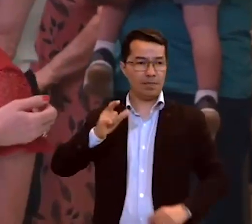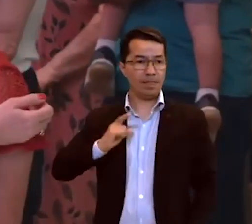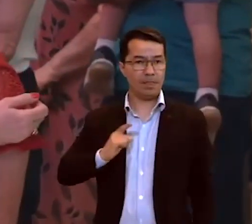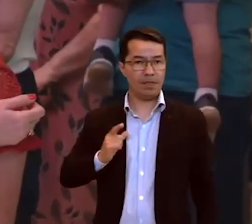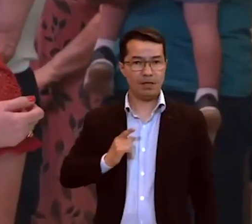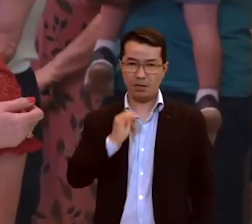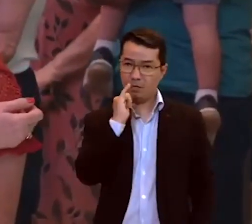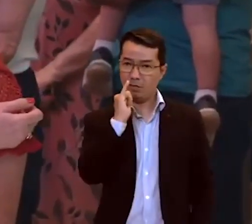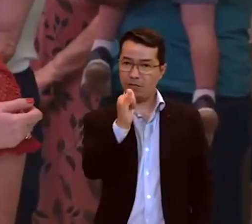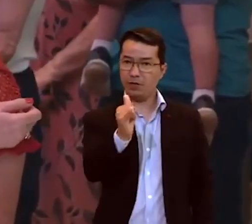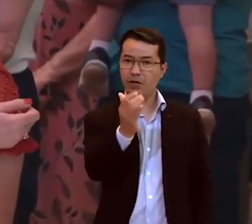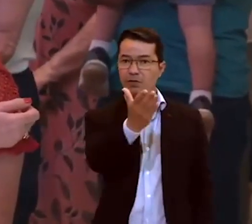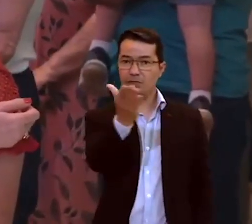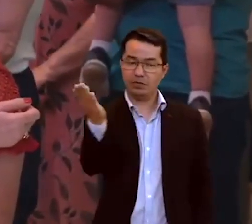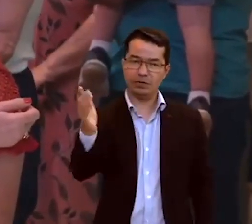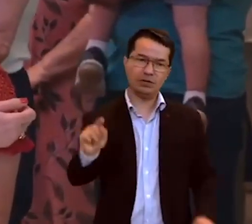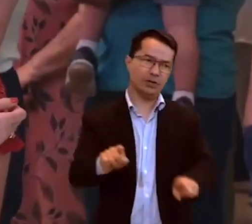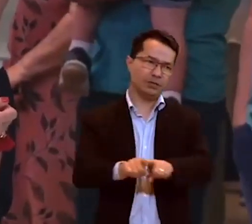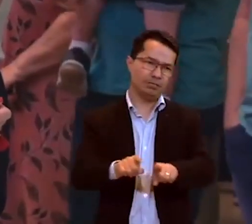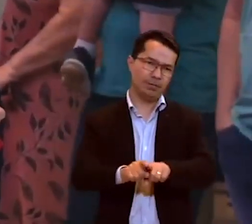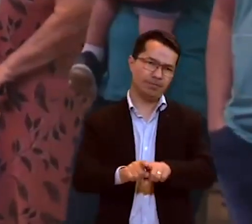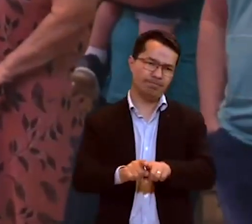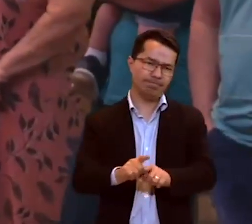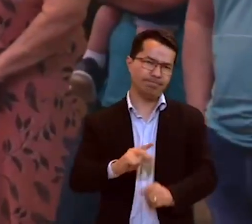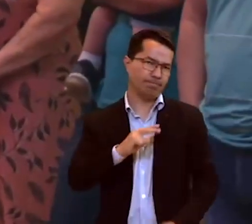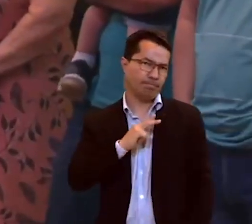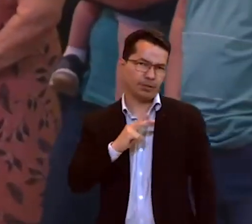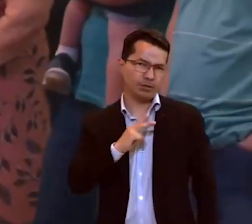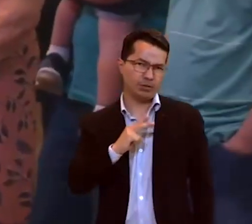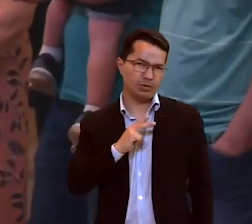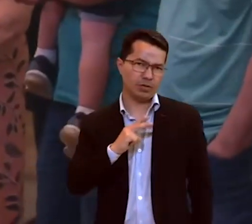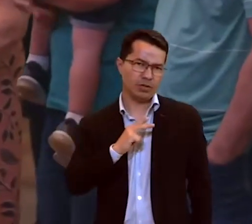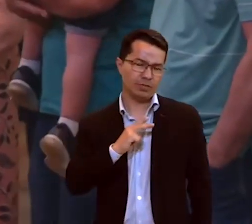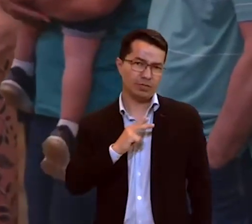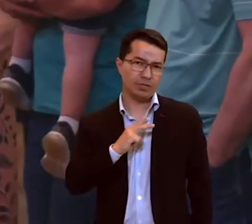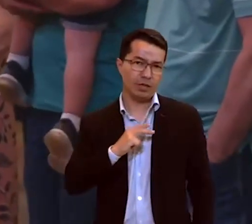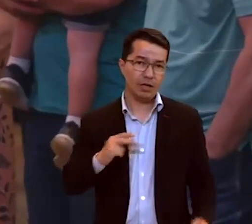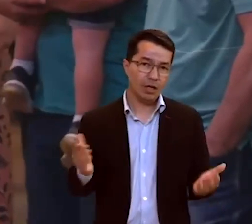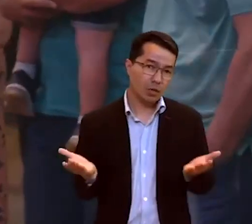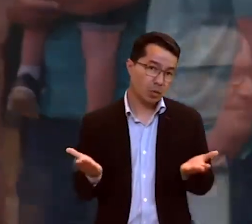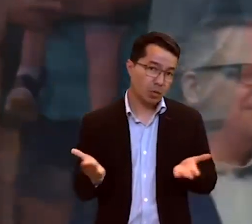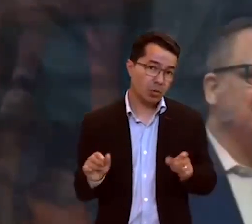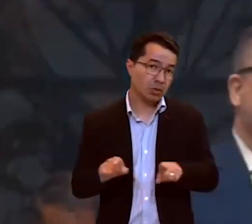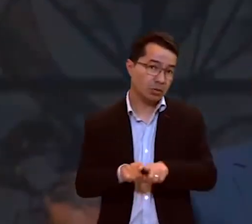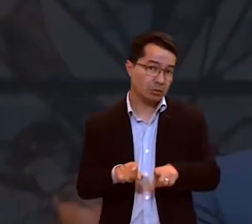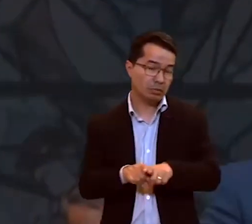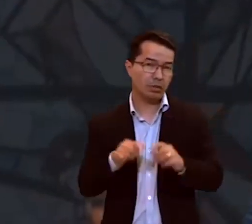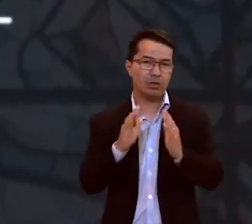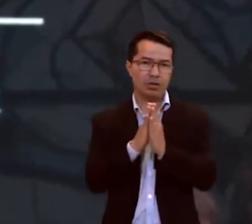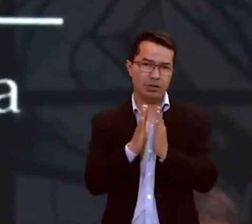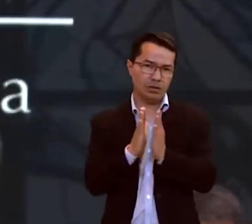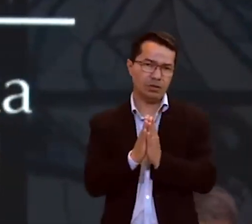deixa eu te falar uma coisa, querido. Você que está aqui na frente, talvez essa oração possa demorar um pouquinho mais.